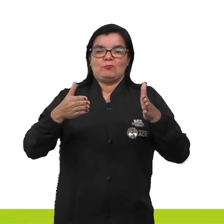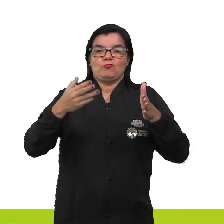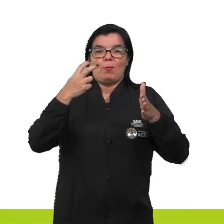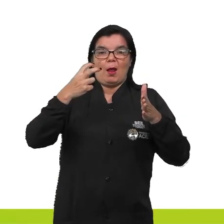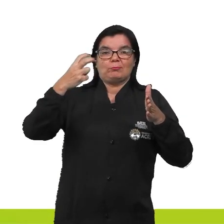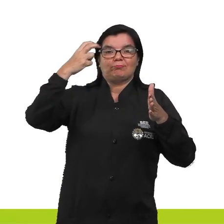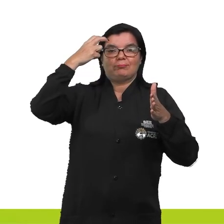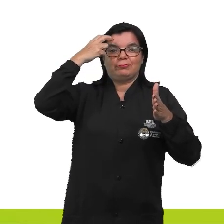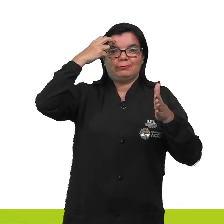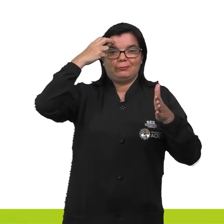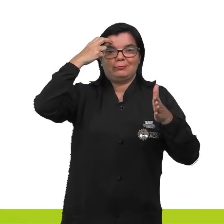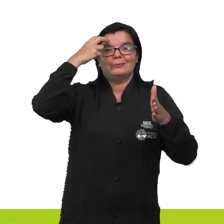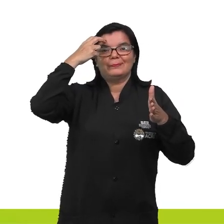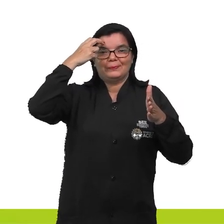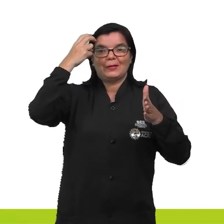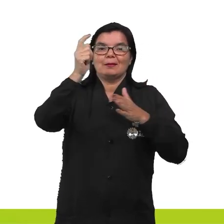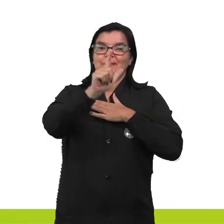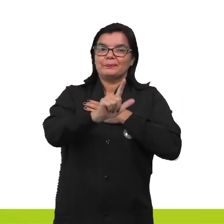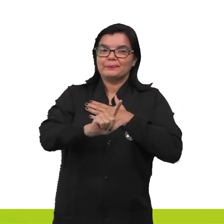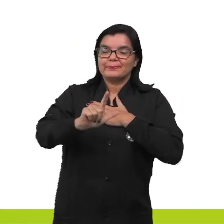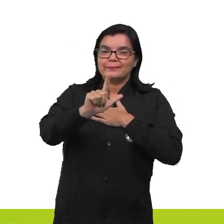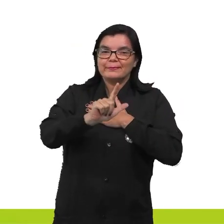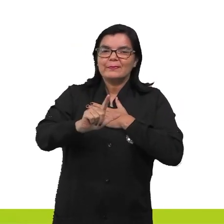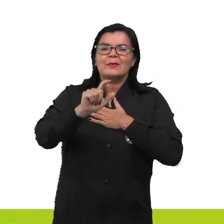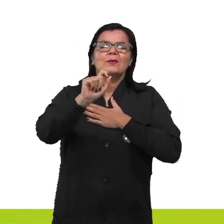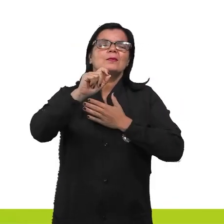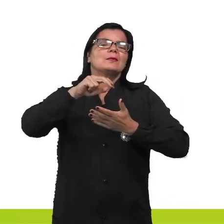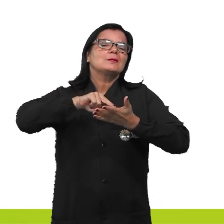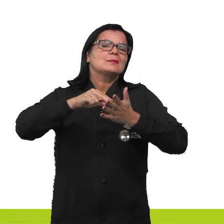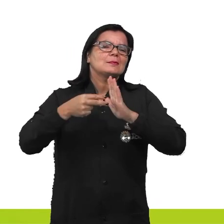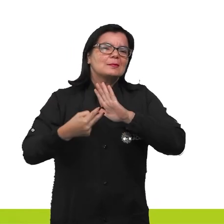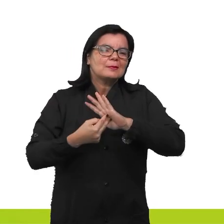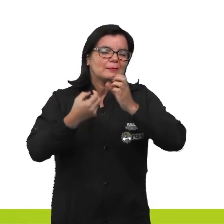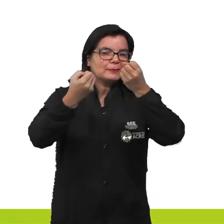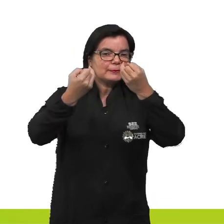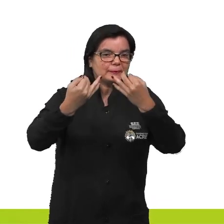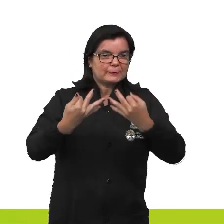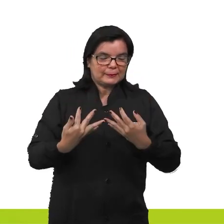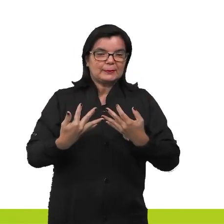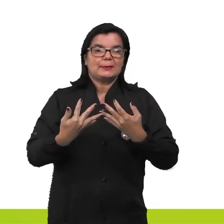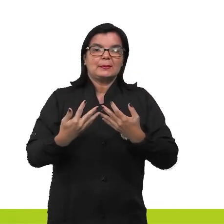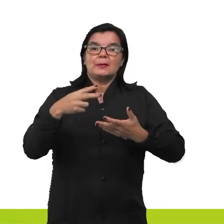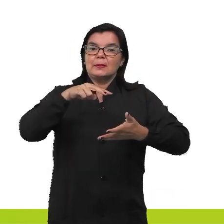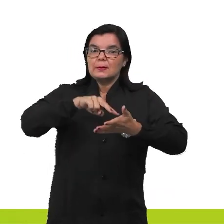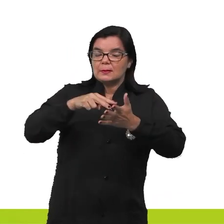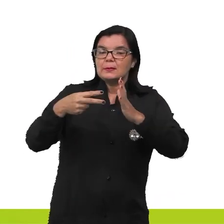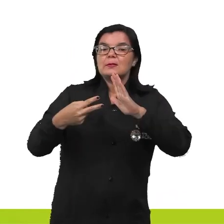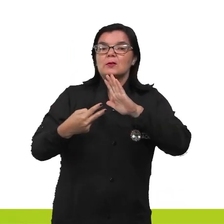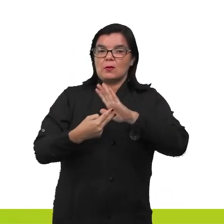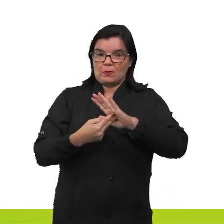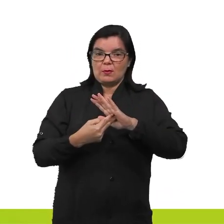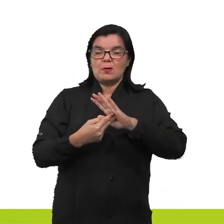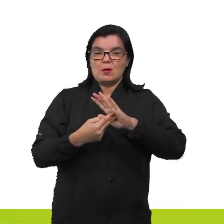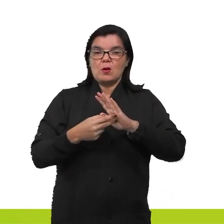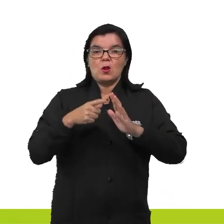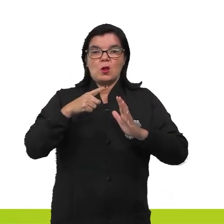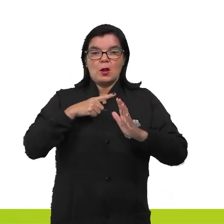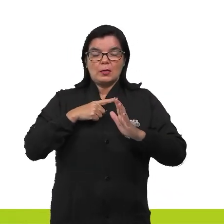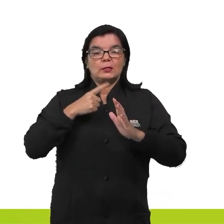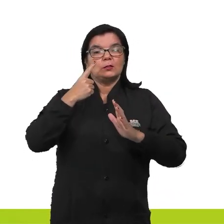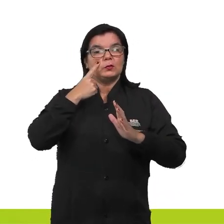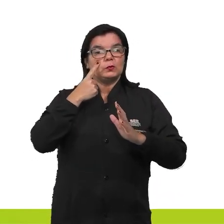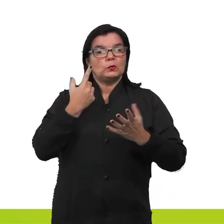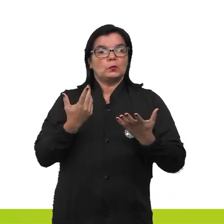maturidade da literatura. O que é que isso significa dizer? Significa dizer que, enquanto